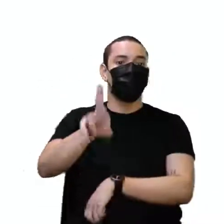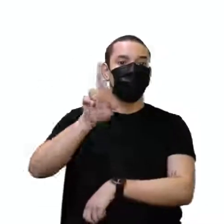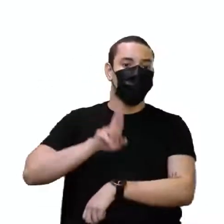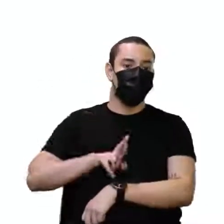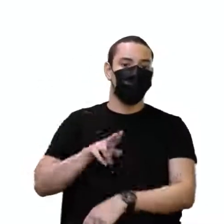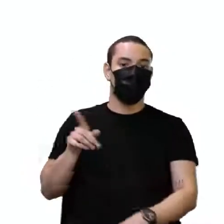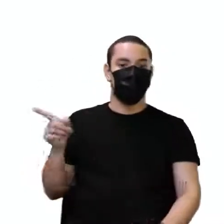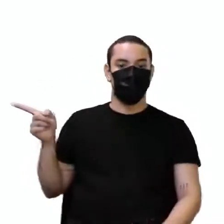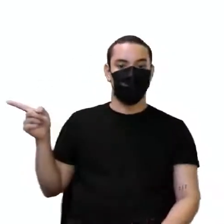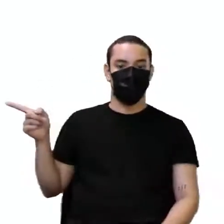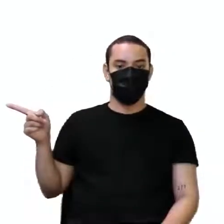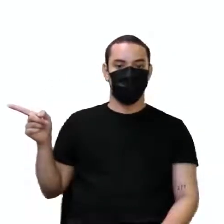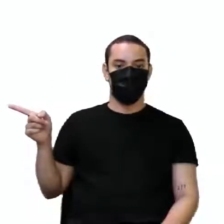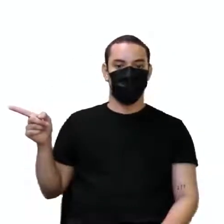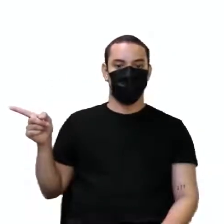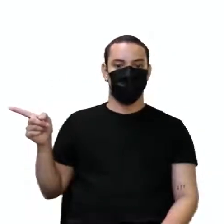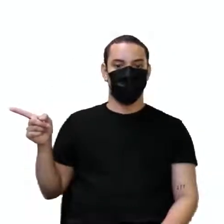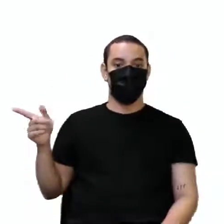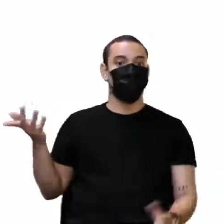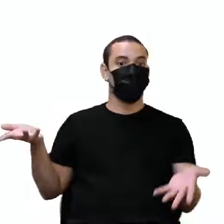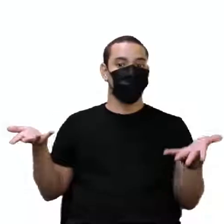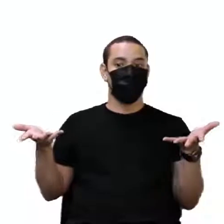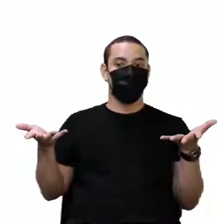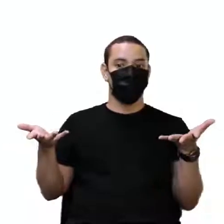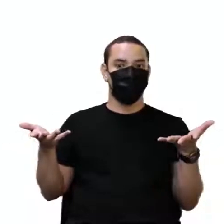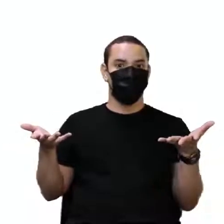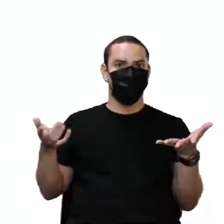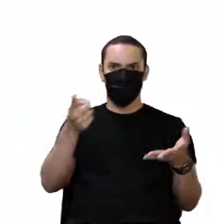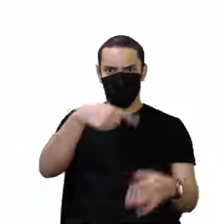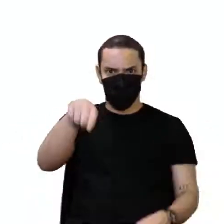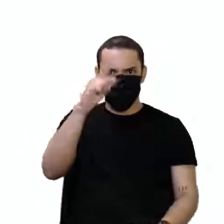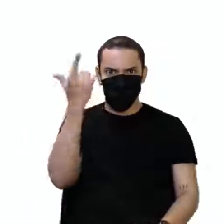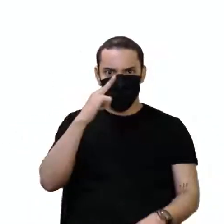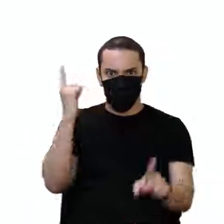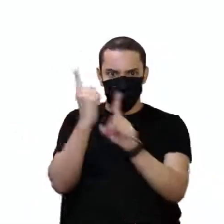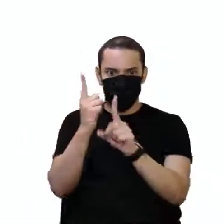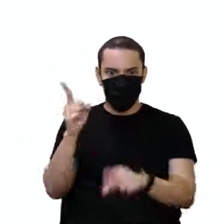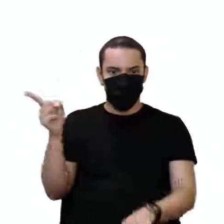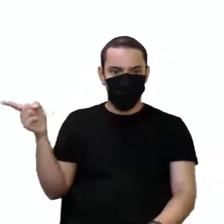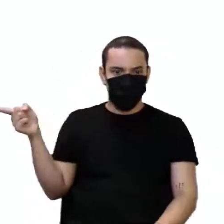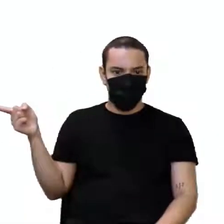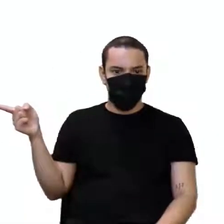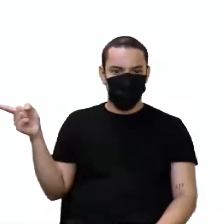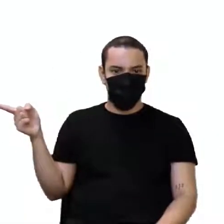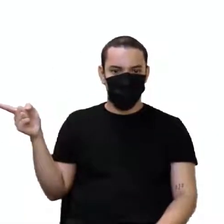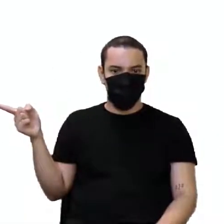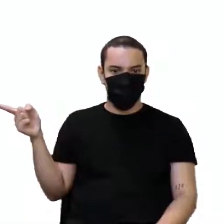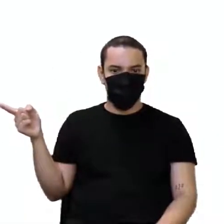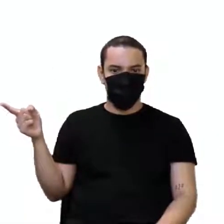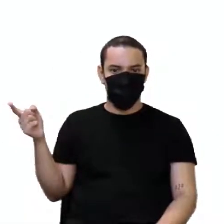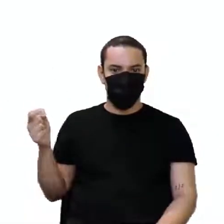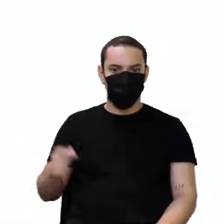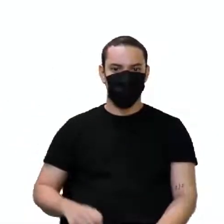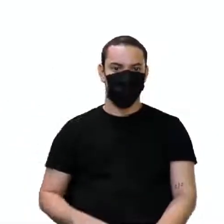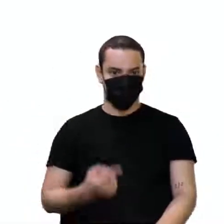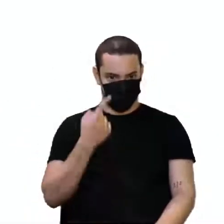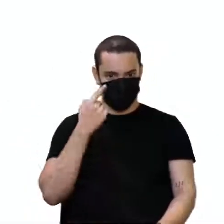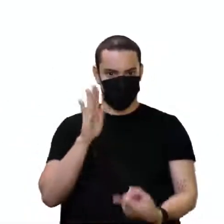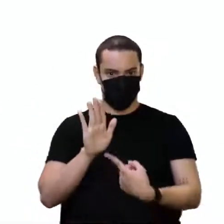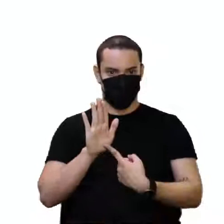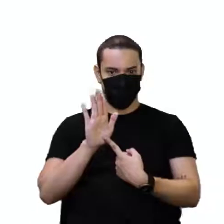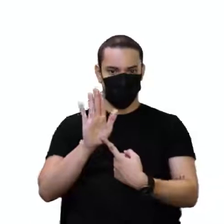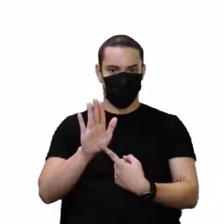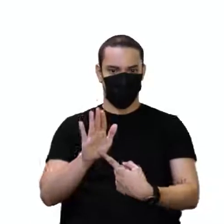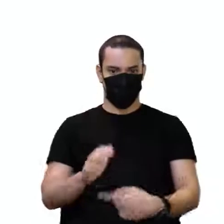se você não me responder, eu vou te dizer. Será que você já identificou? Olha aqui, ó.